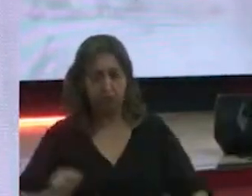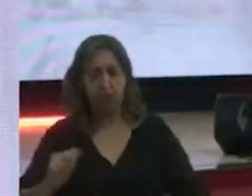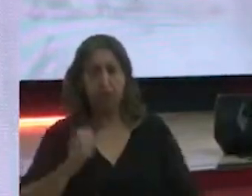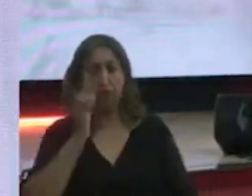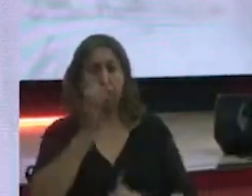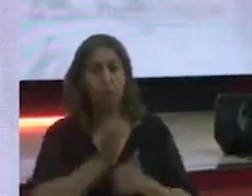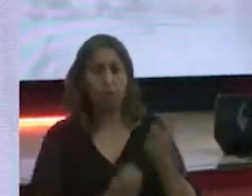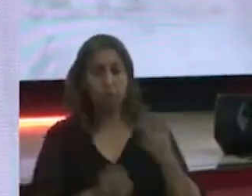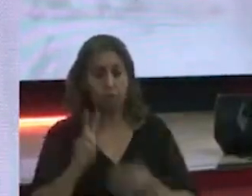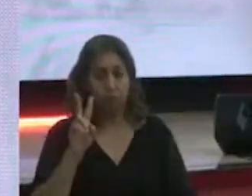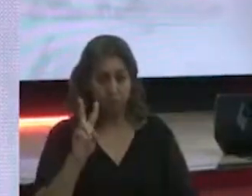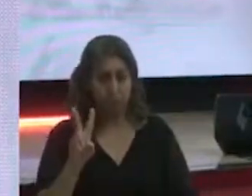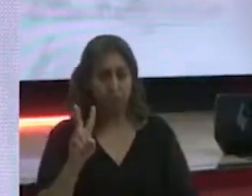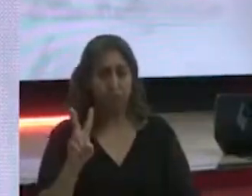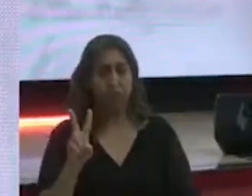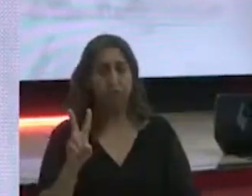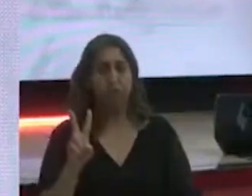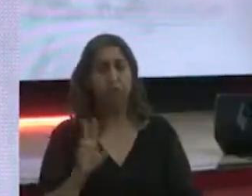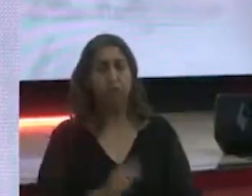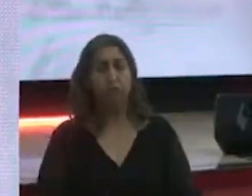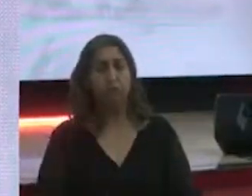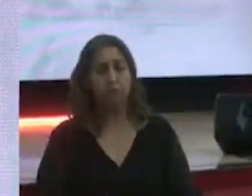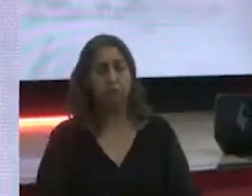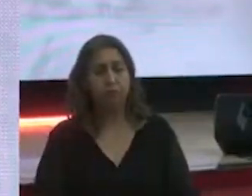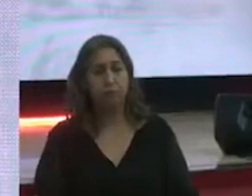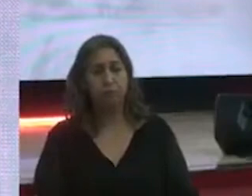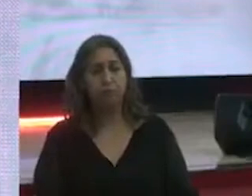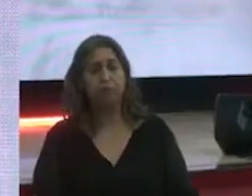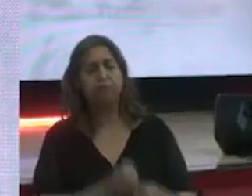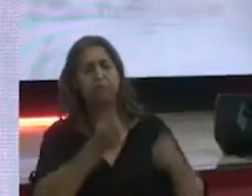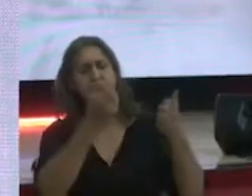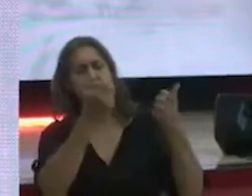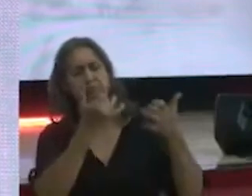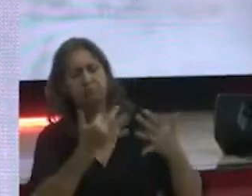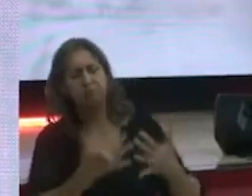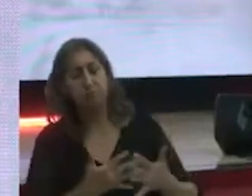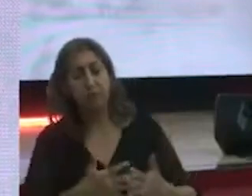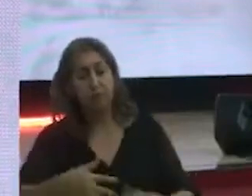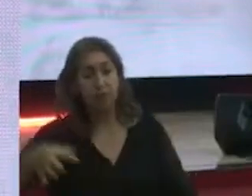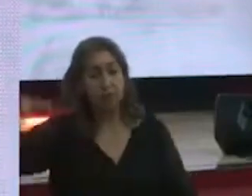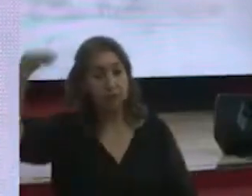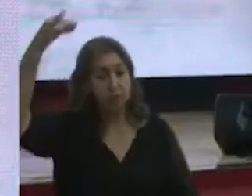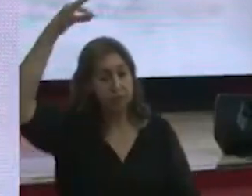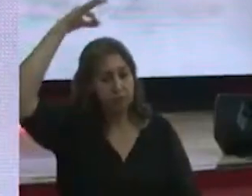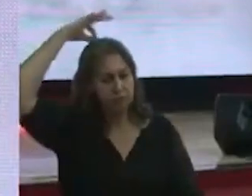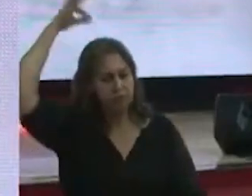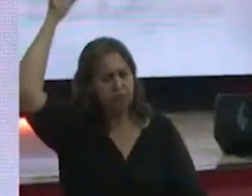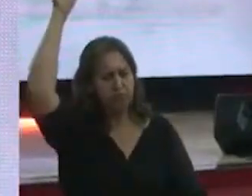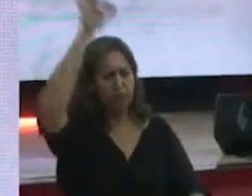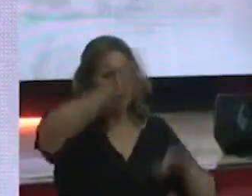capítulo 2 narra a descida do pentecost